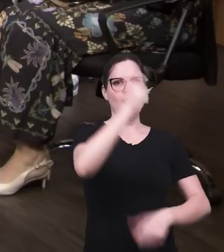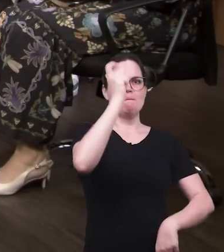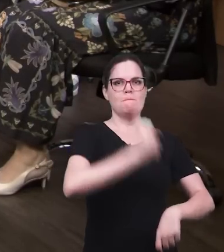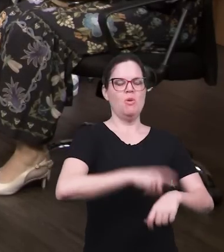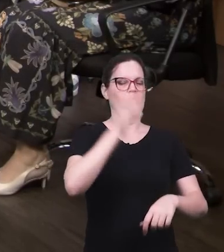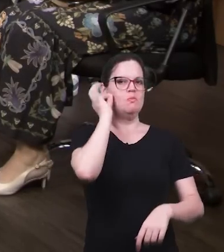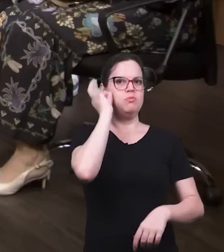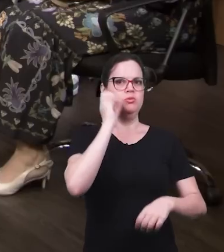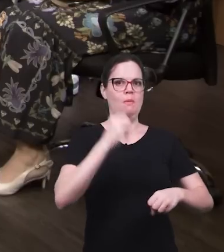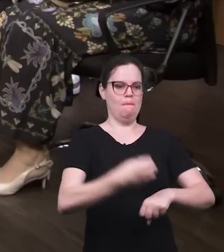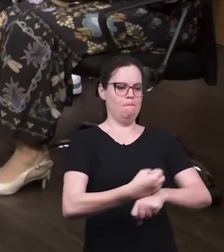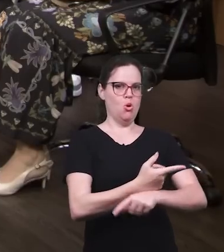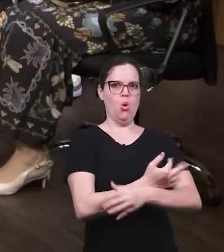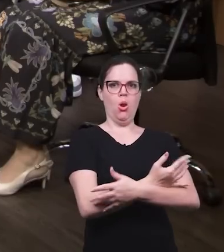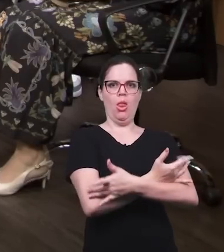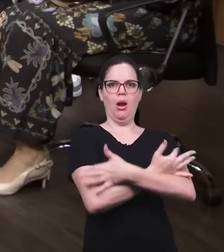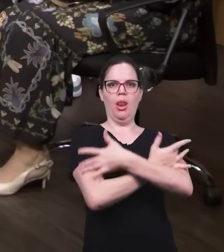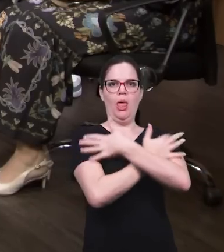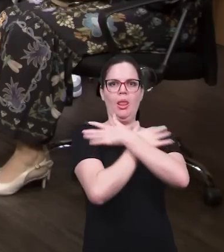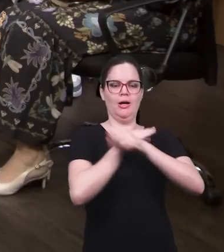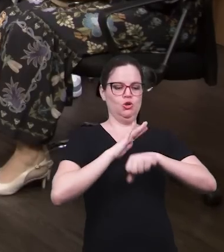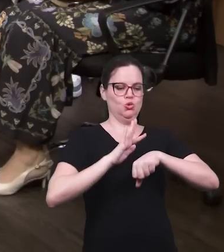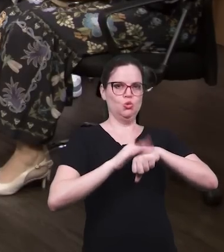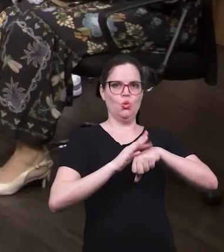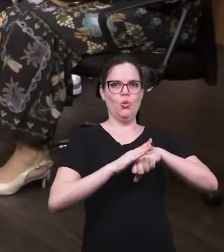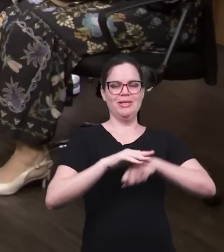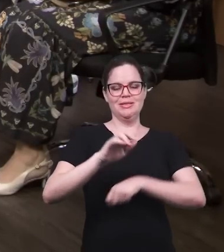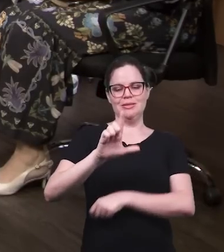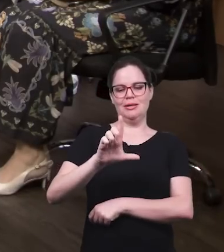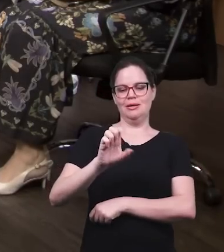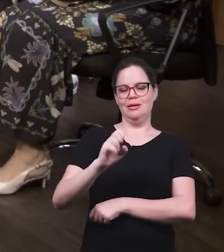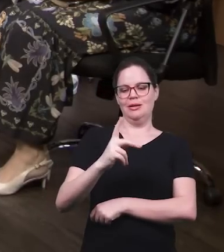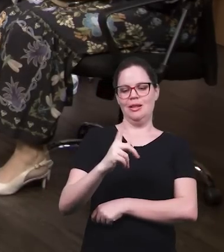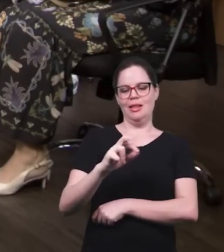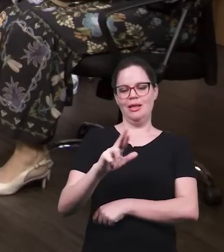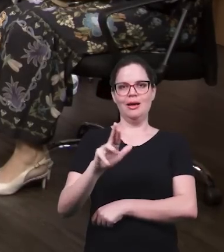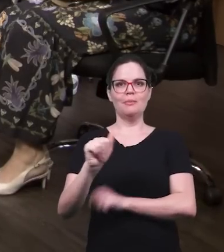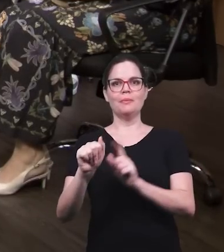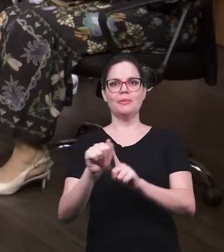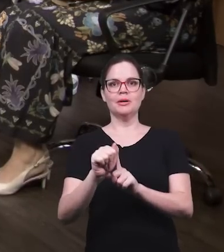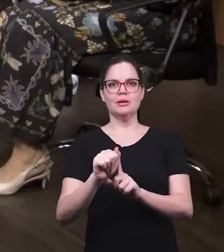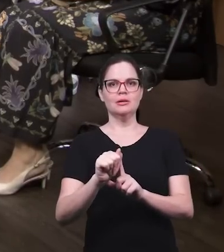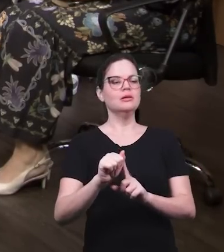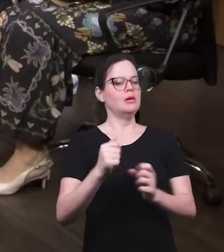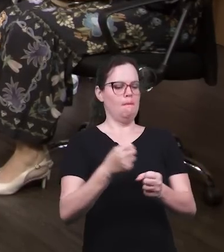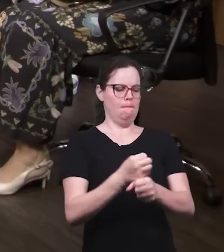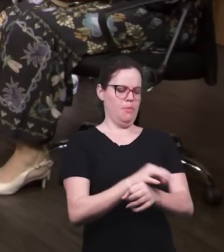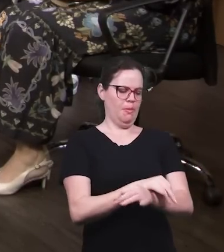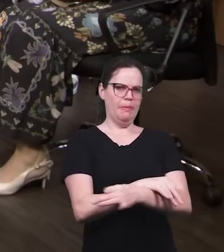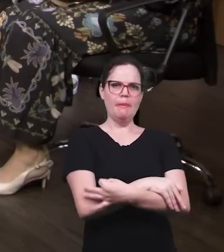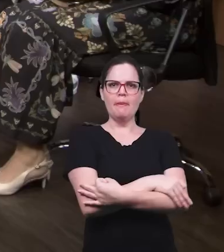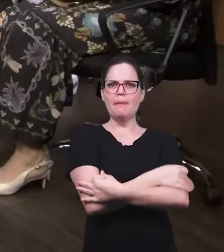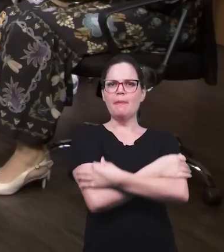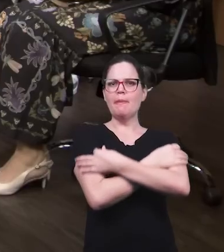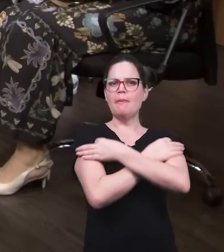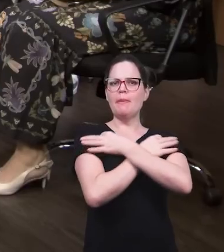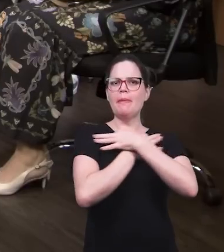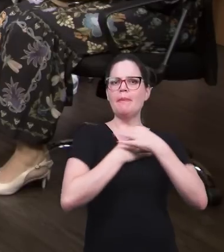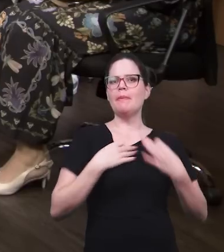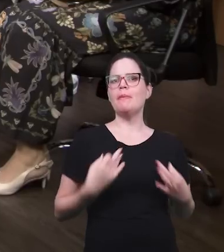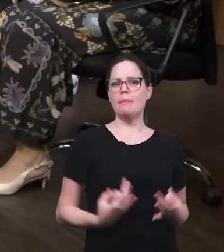ficaram doentes. Então, uma doença que a causa dela foi uma questão espiritual que afetou.